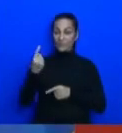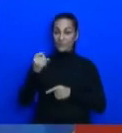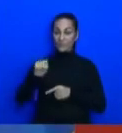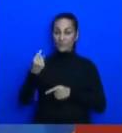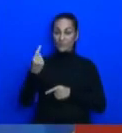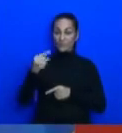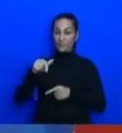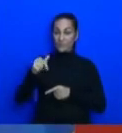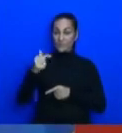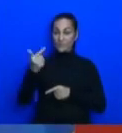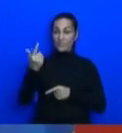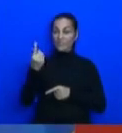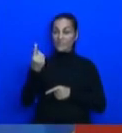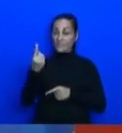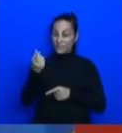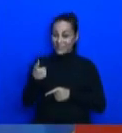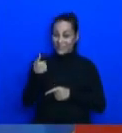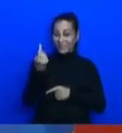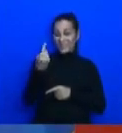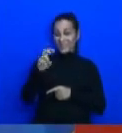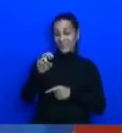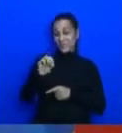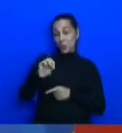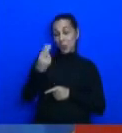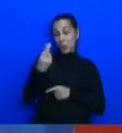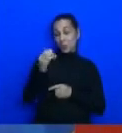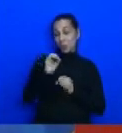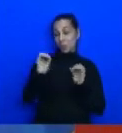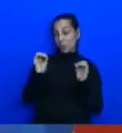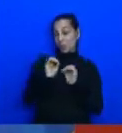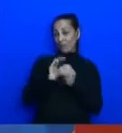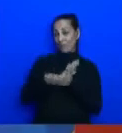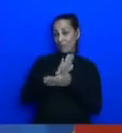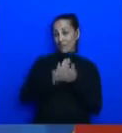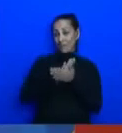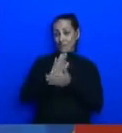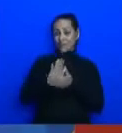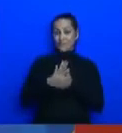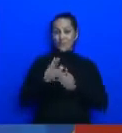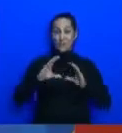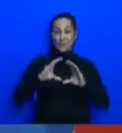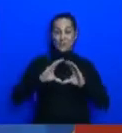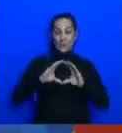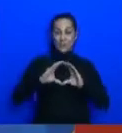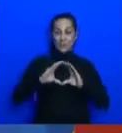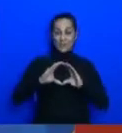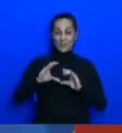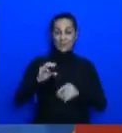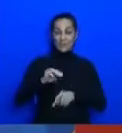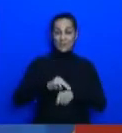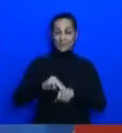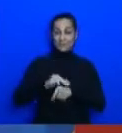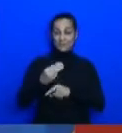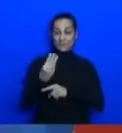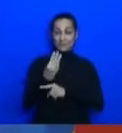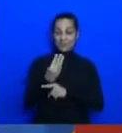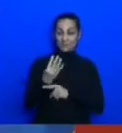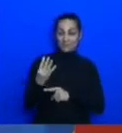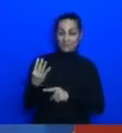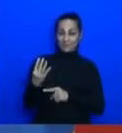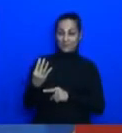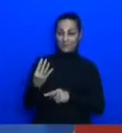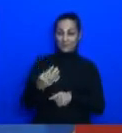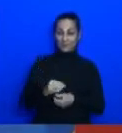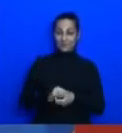18, 17, 16, 15 ou nenhum número. Bola marrom 34. Marrom número